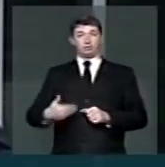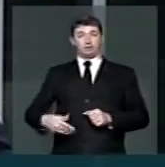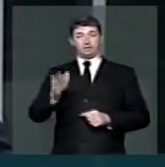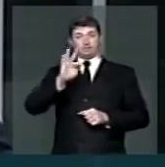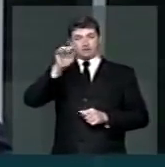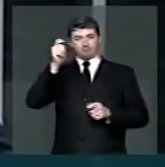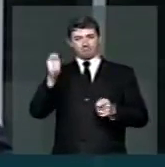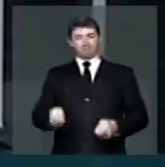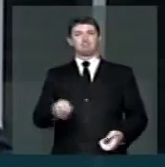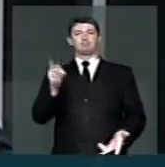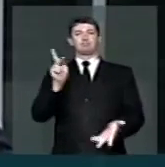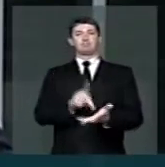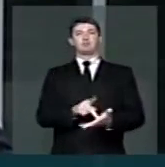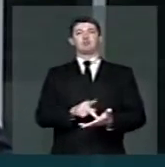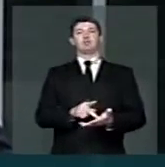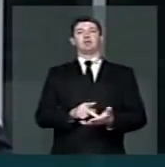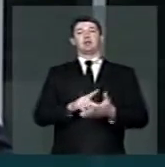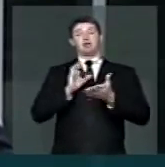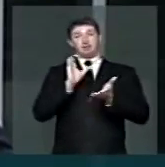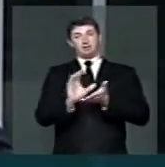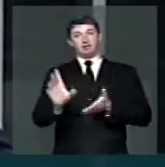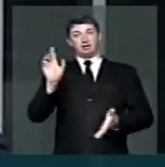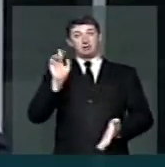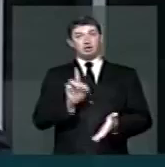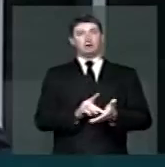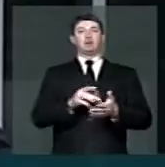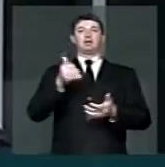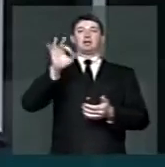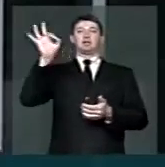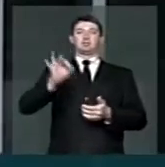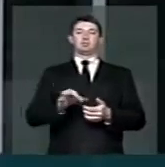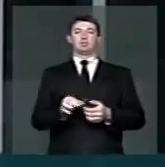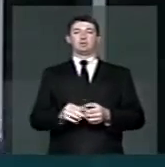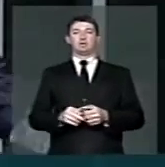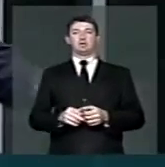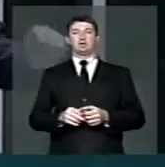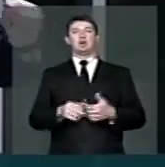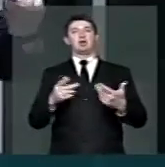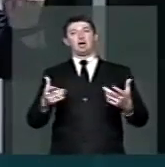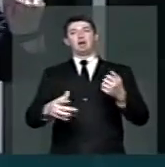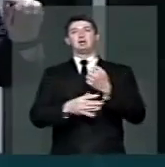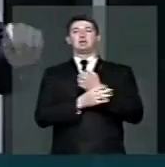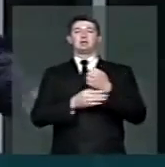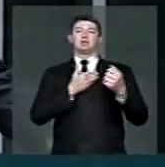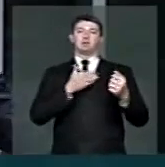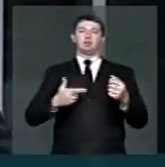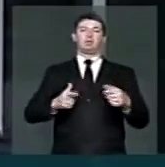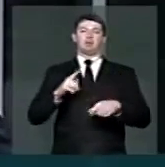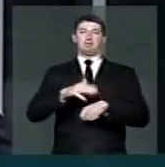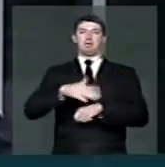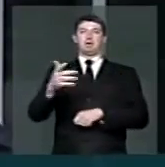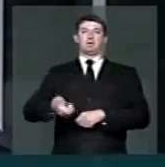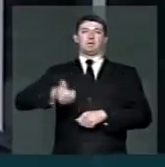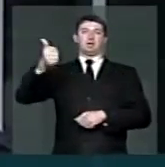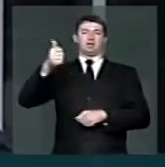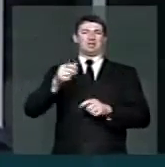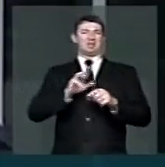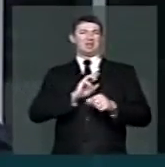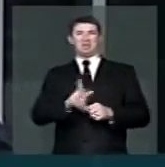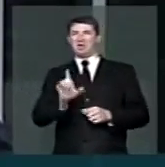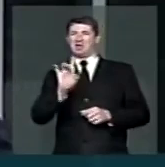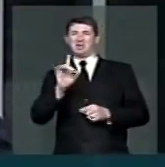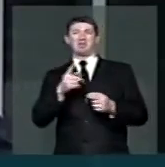possa verdadeiramente investir no mínimo 10% do que arrecada, e aí sim, vamos ter uma segurança pública de mais qualidade. Não é